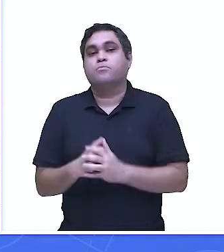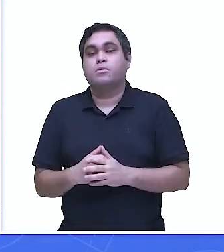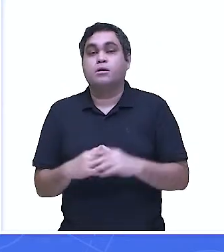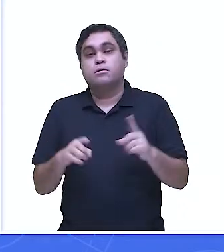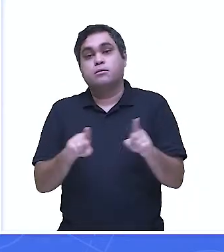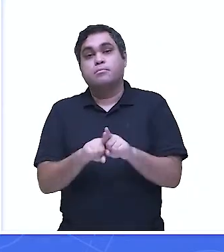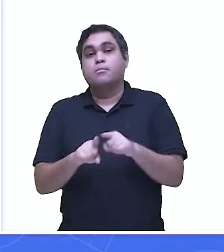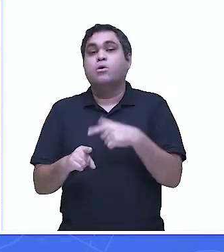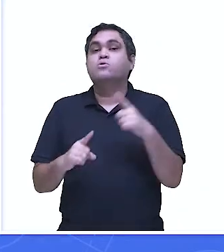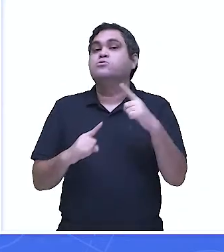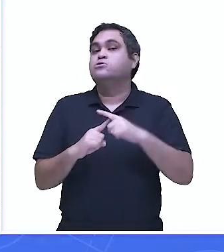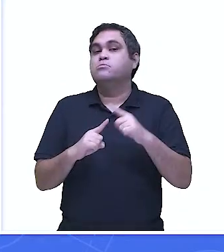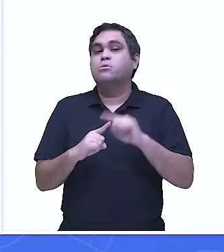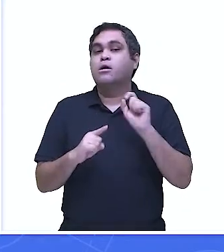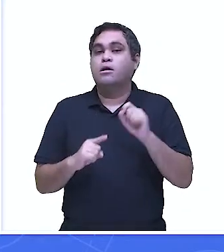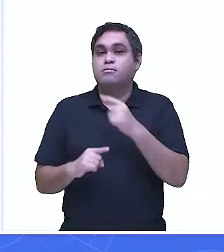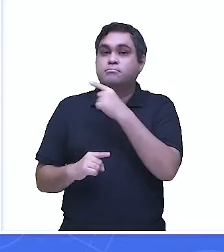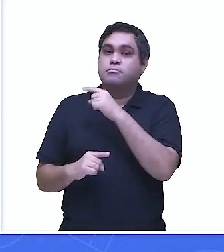marcas tipográficas.